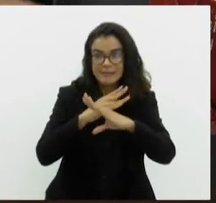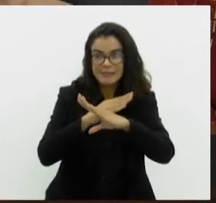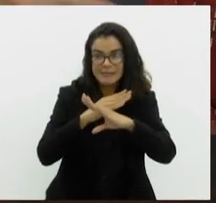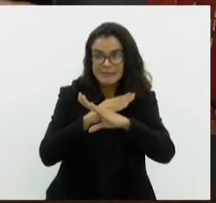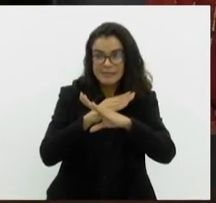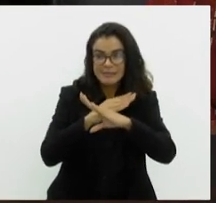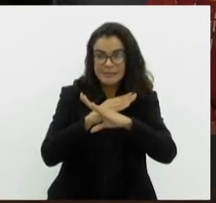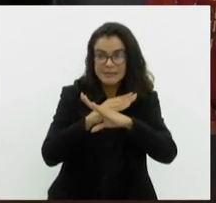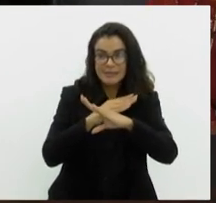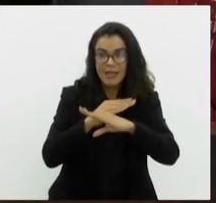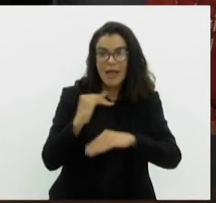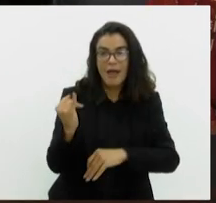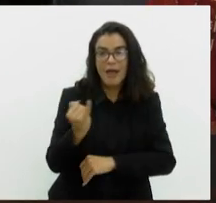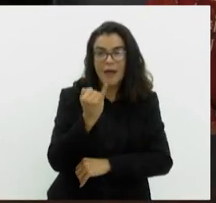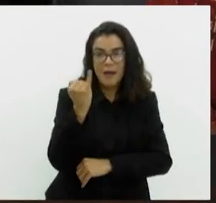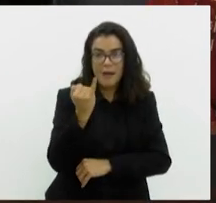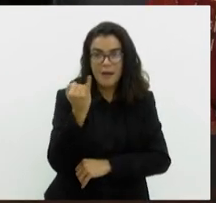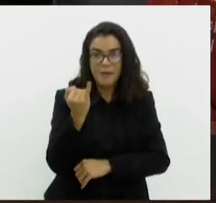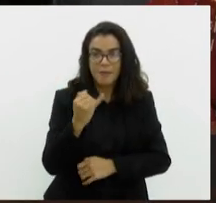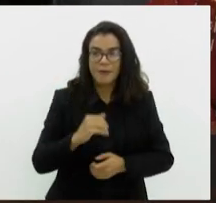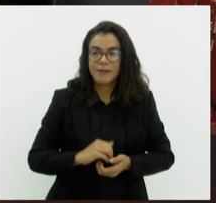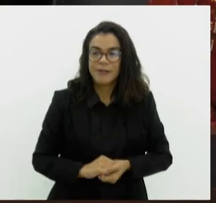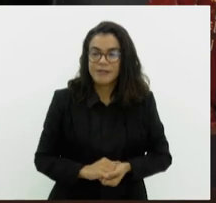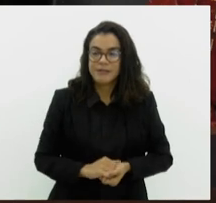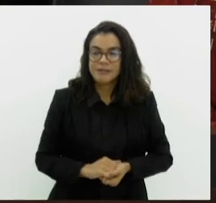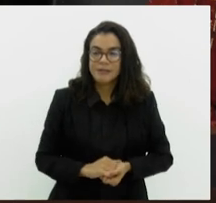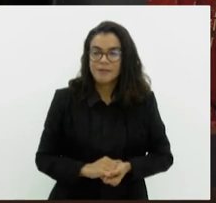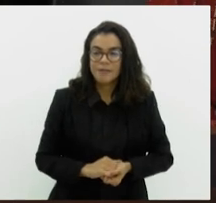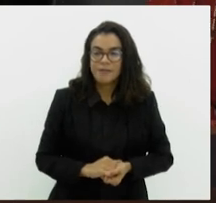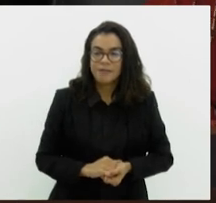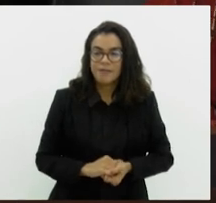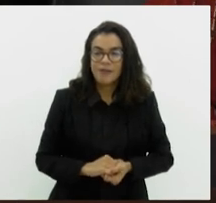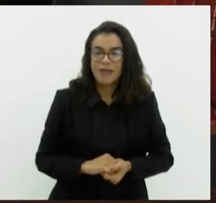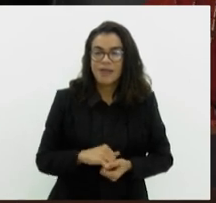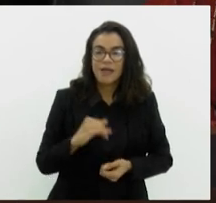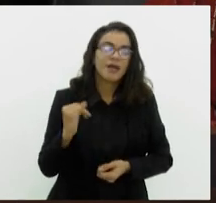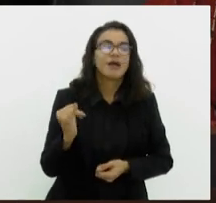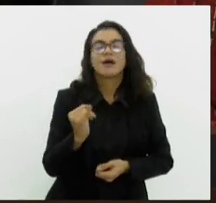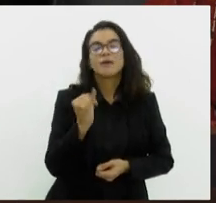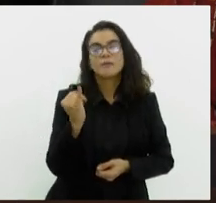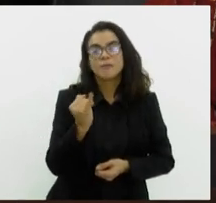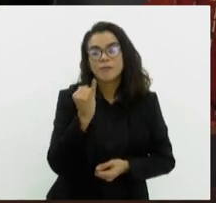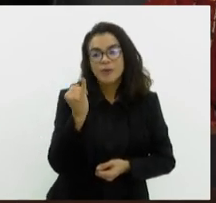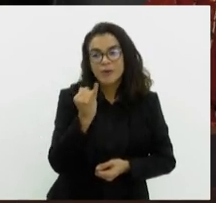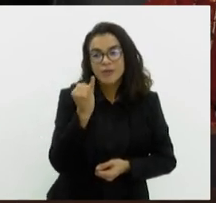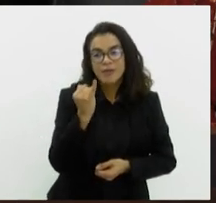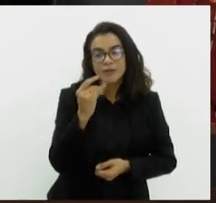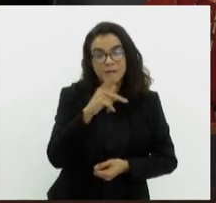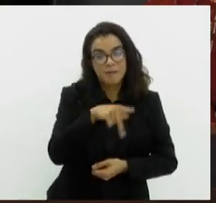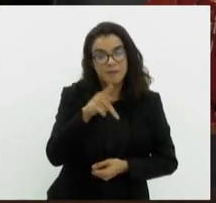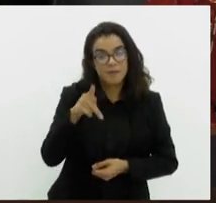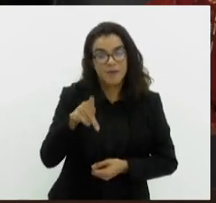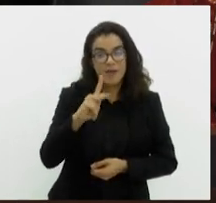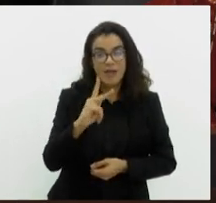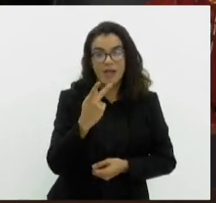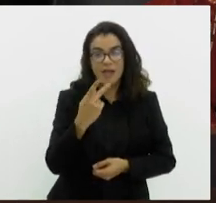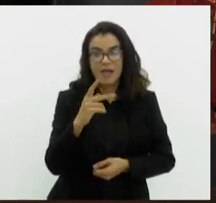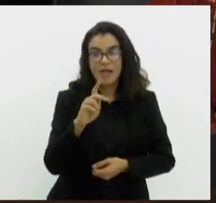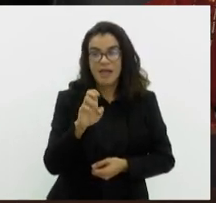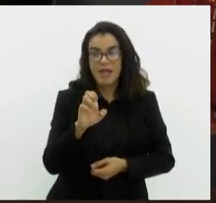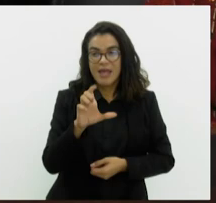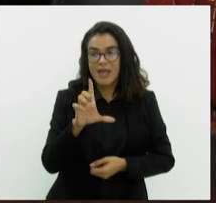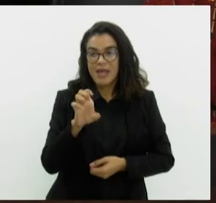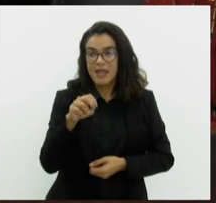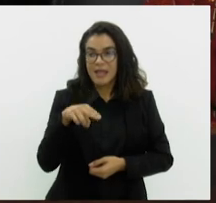A sua importância está aí. E a importância da professora Helena pode ser